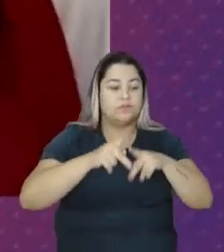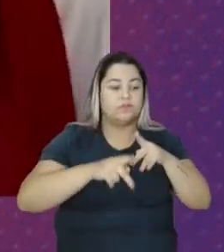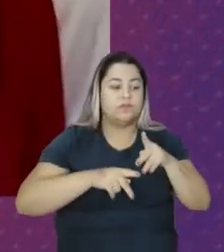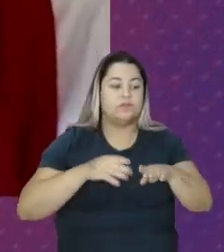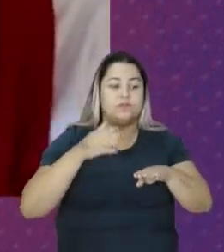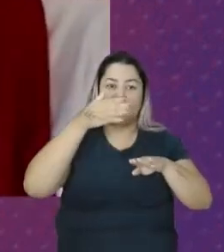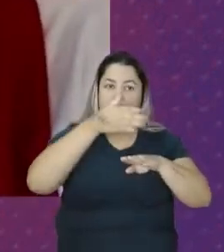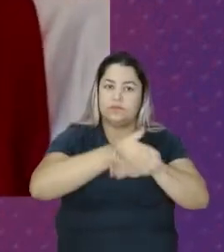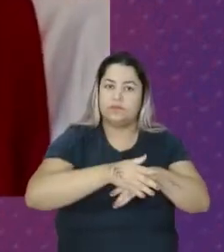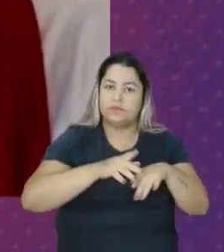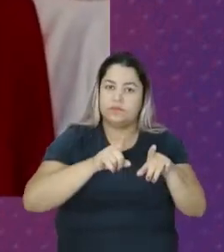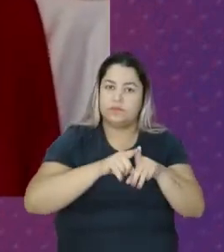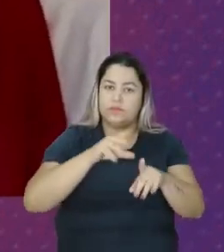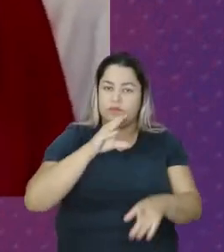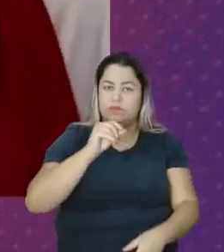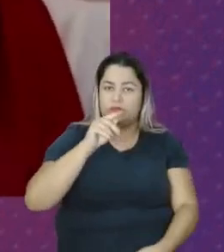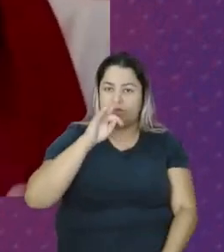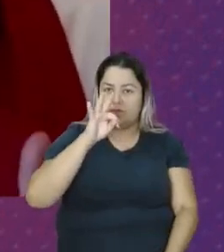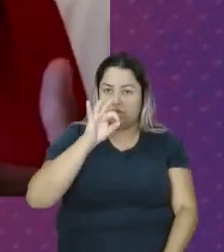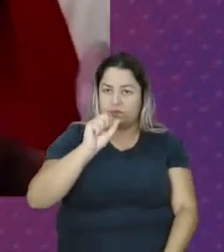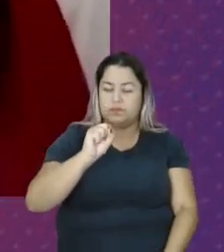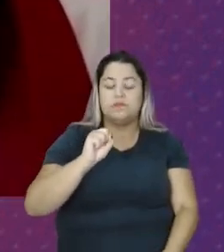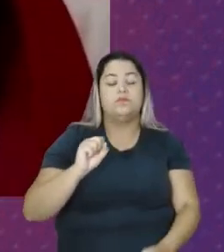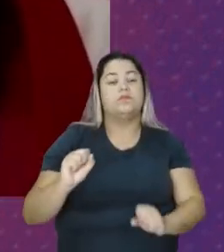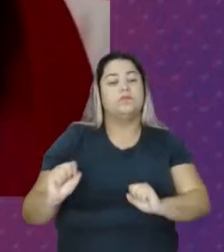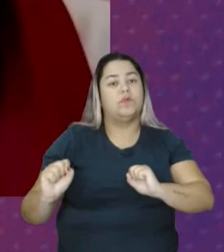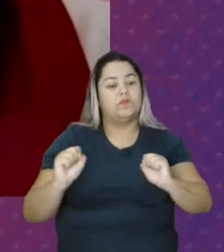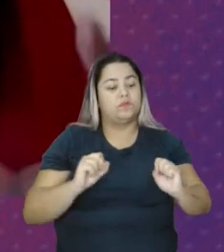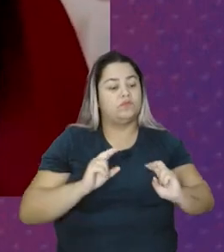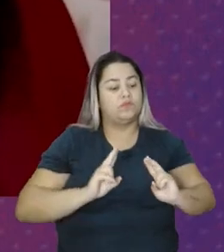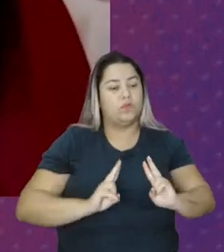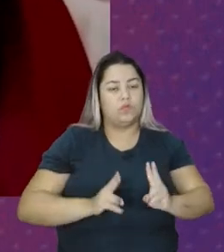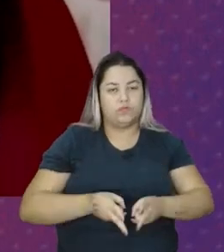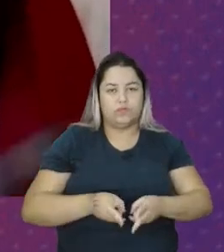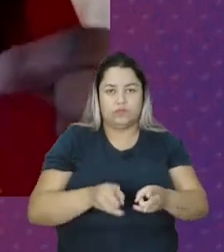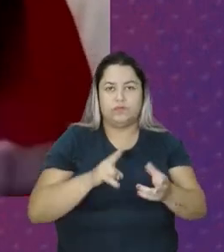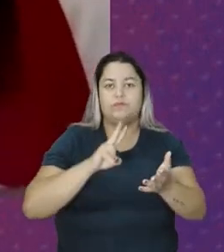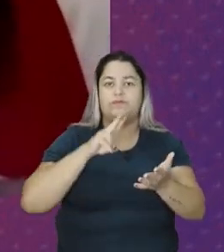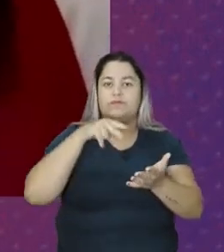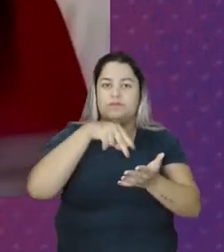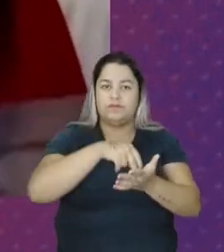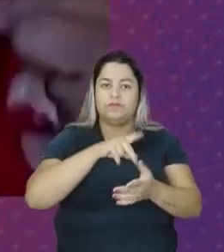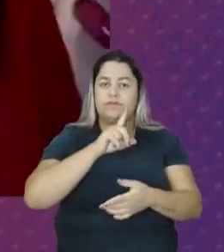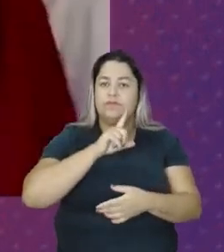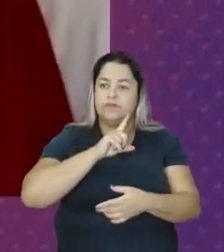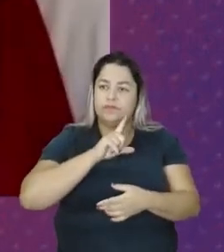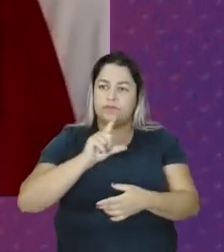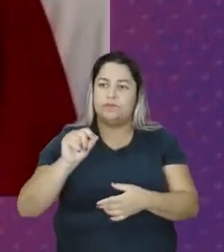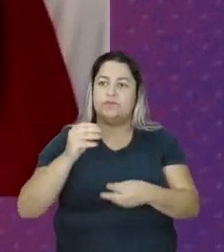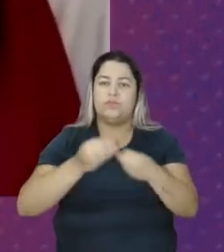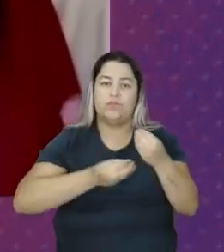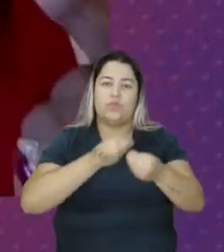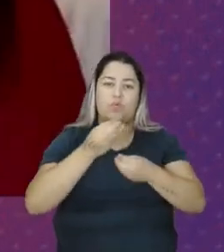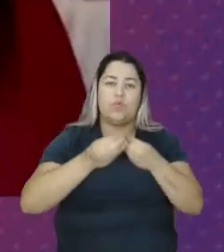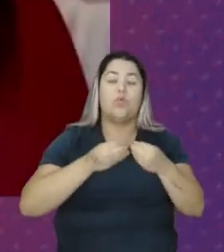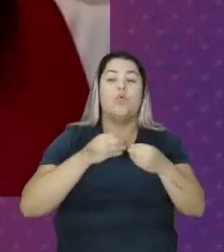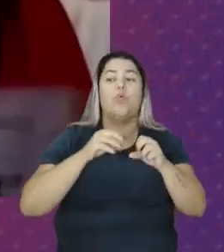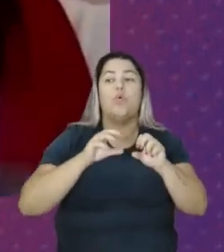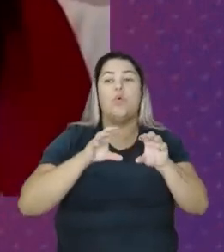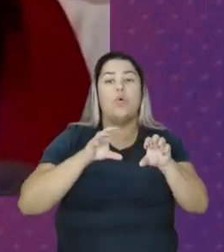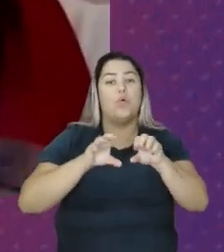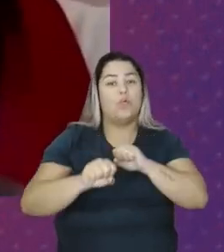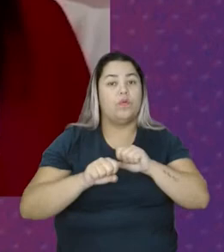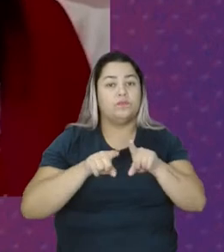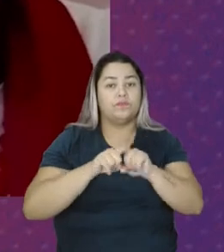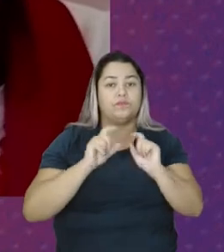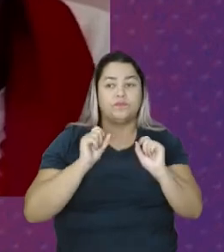entra através de cotas, elas possam permanecer. E aí, sair com o canudo e ter